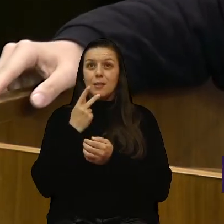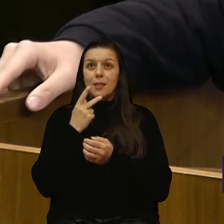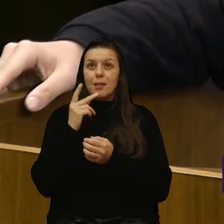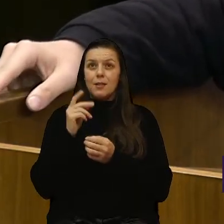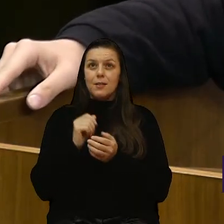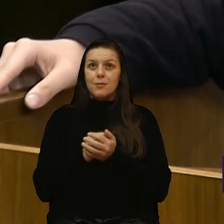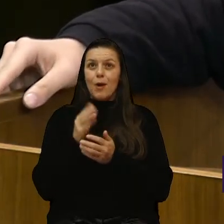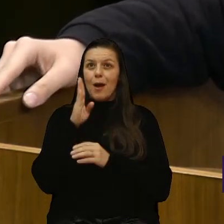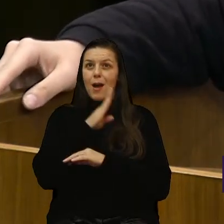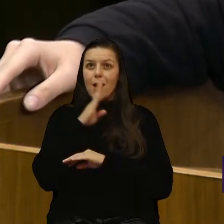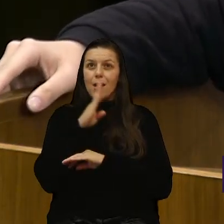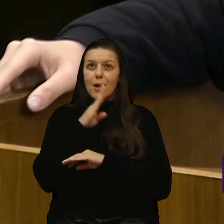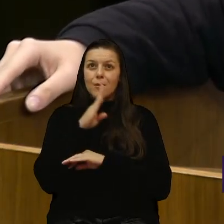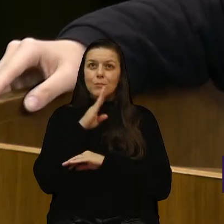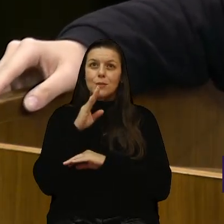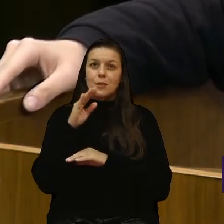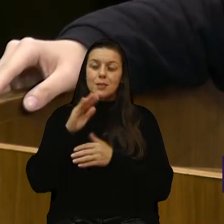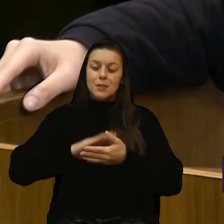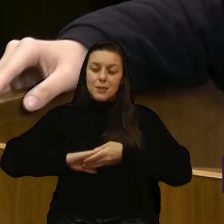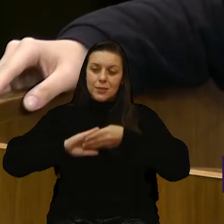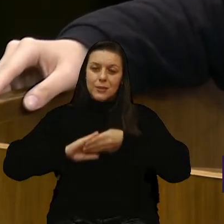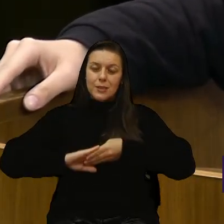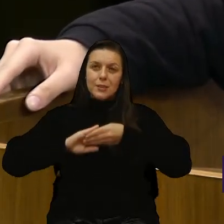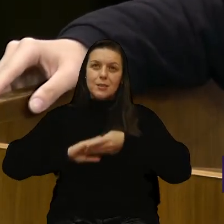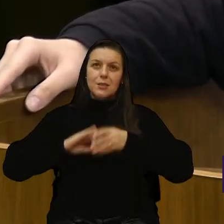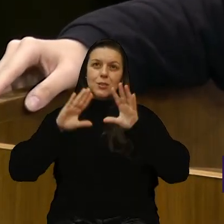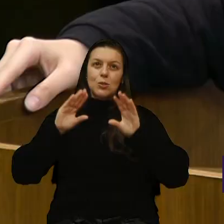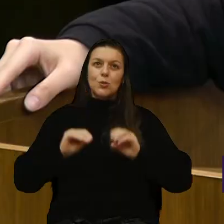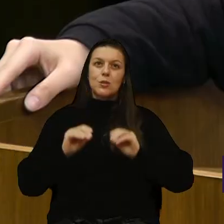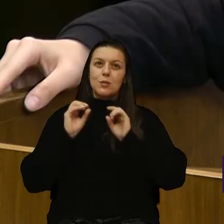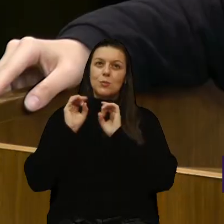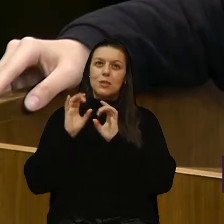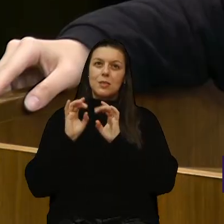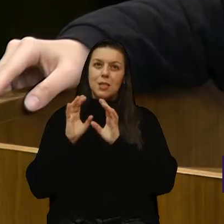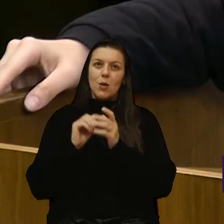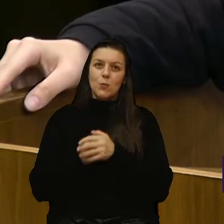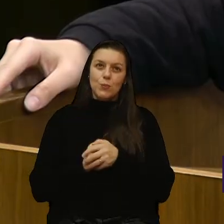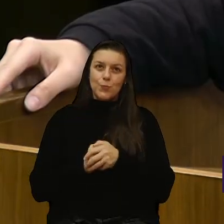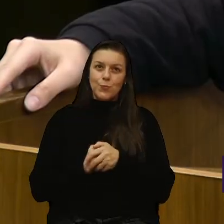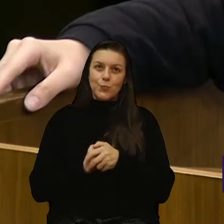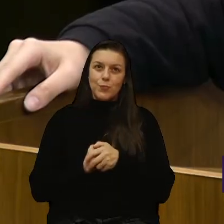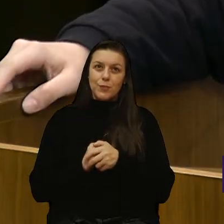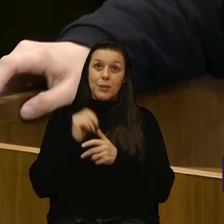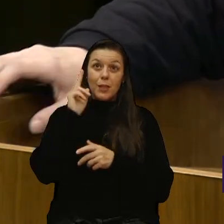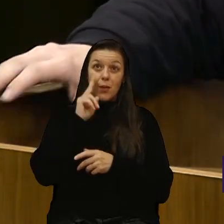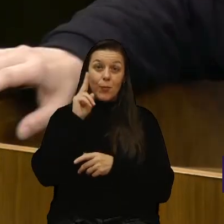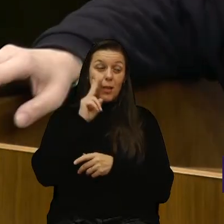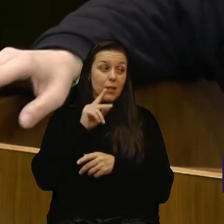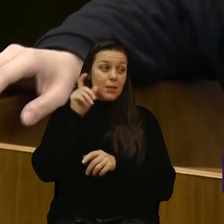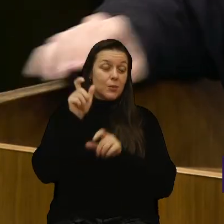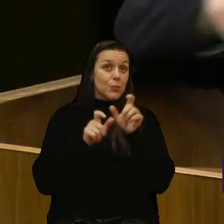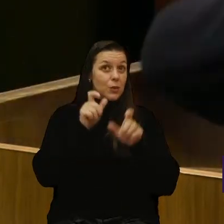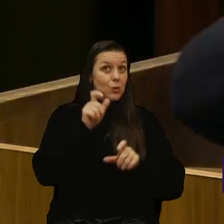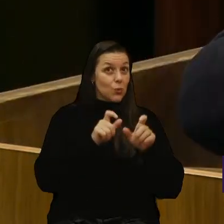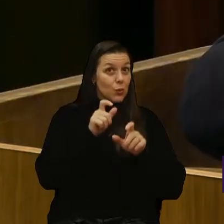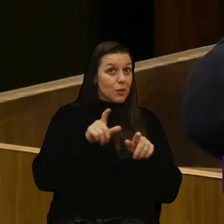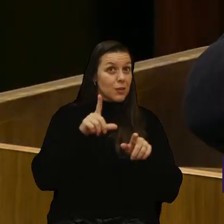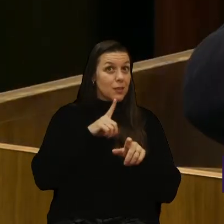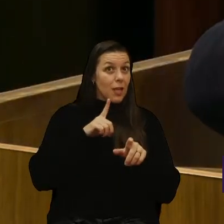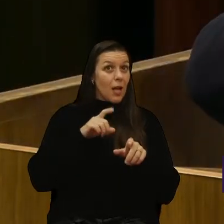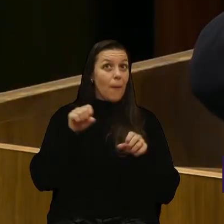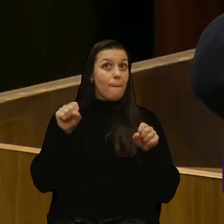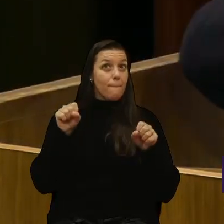breve, nem que fosse, né, saudação nessa noite tão especial. E lembrar das pessoas que marcaram, né, a nossa